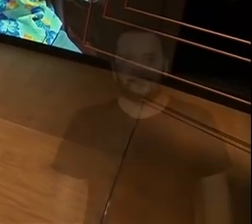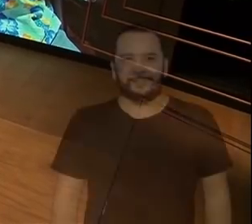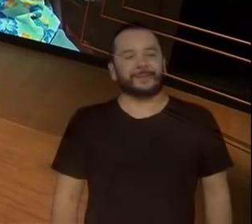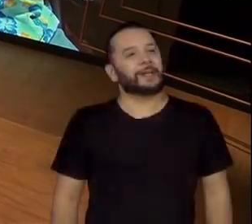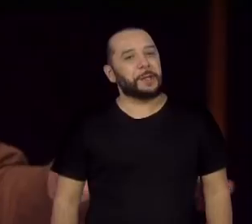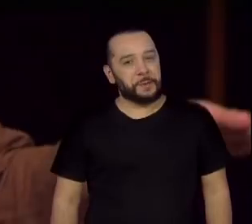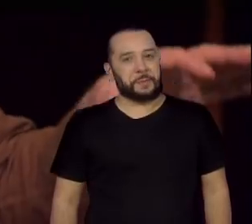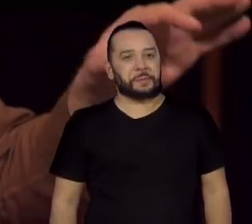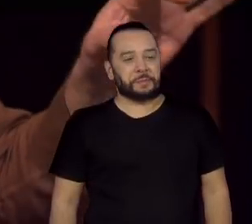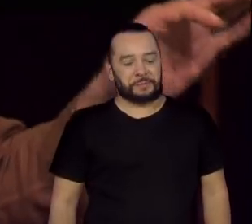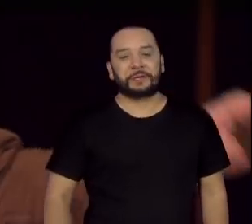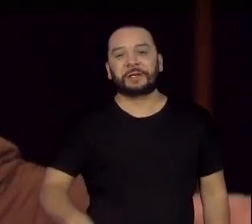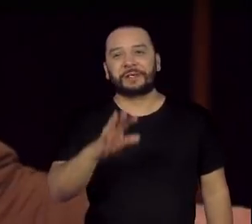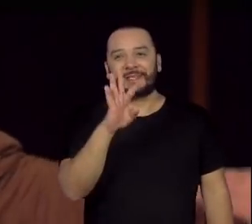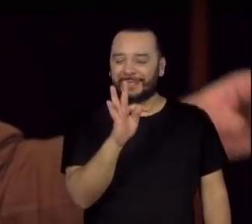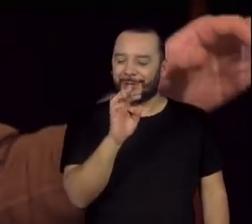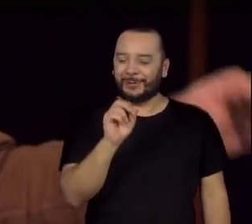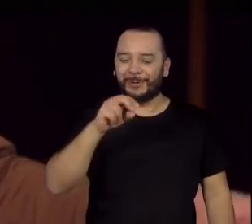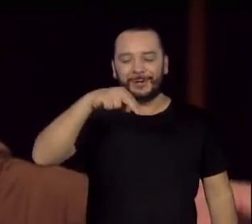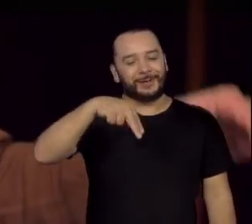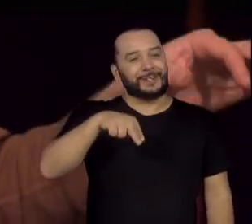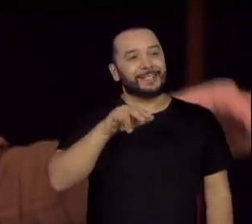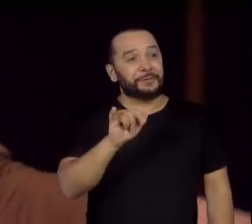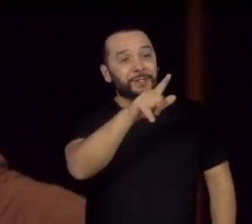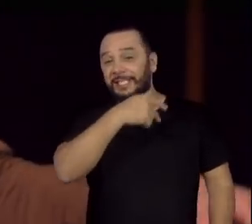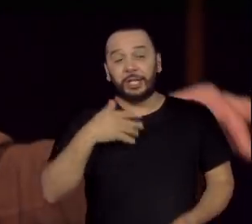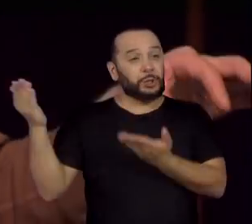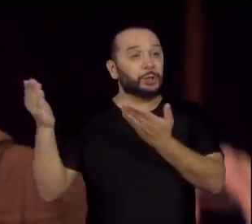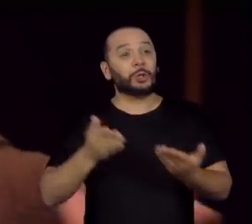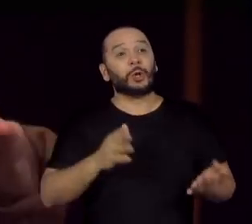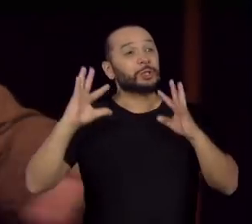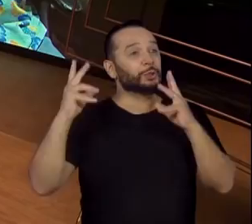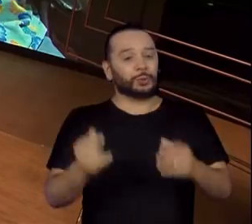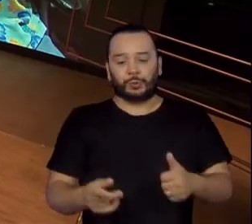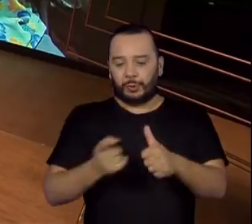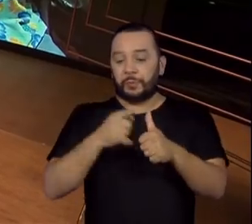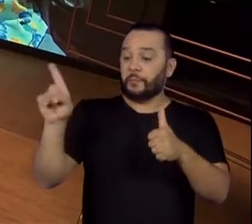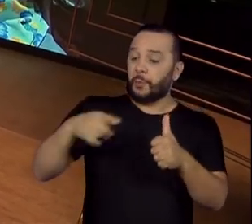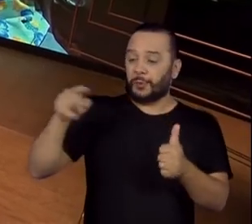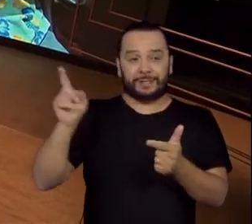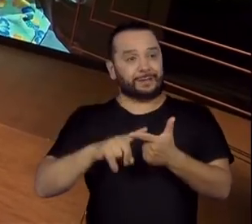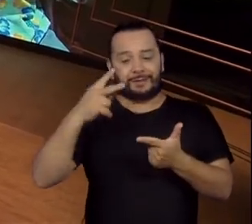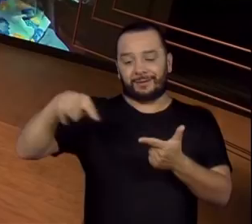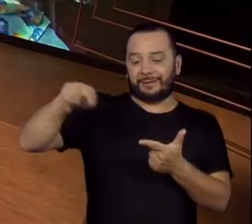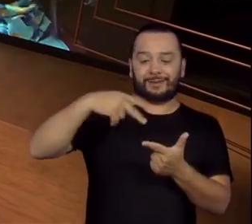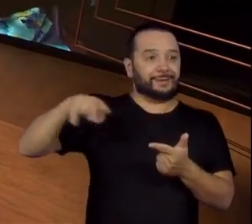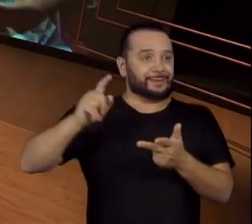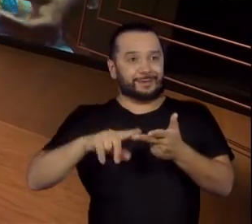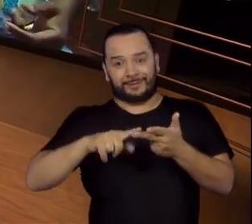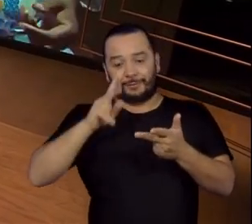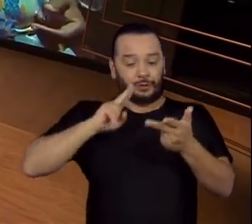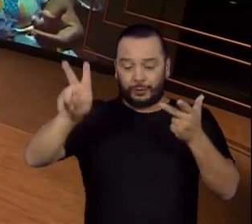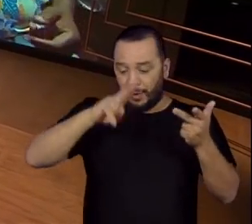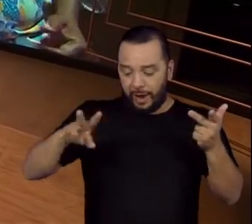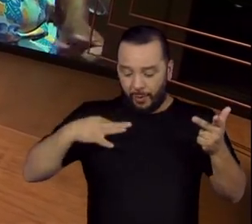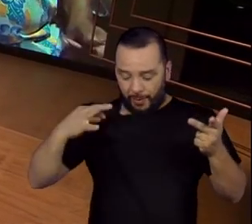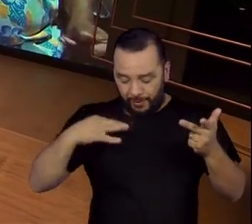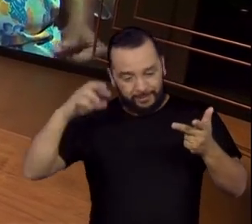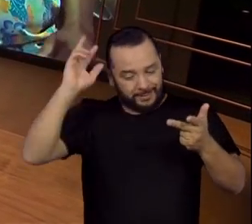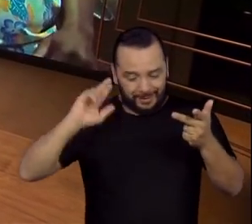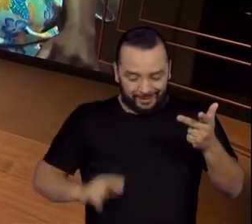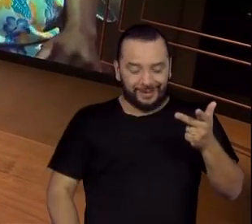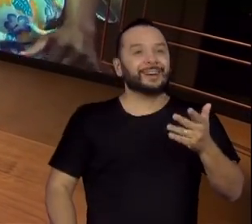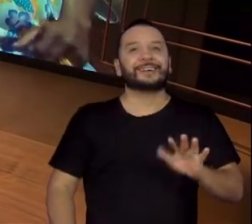Tony, você trouxe o kit completo, né? A música, a dança, o visual, tudo. Tudo. Na verdade, eu não inventei nada,